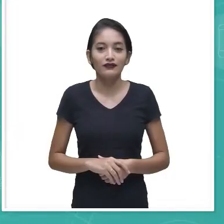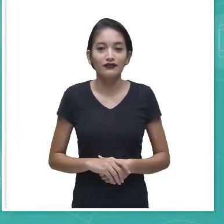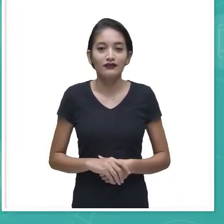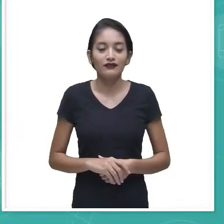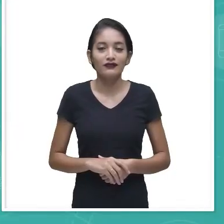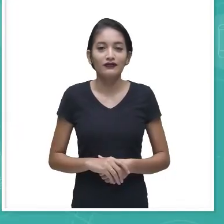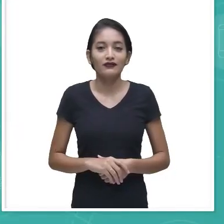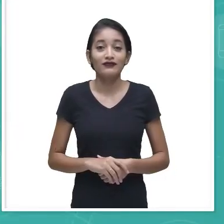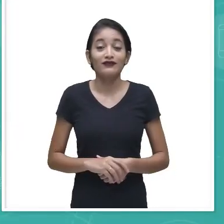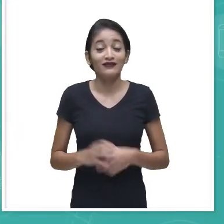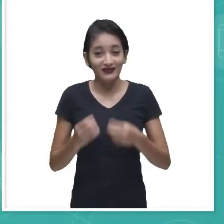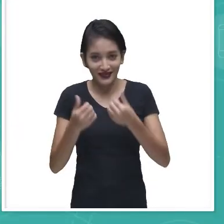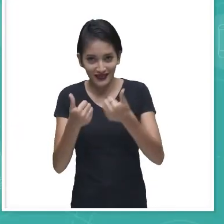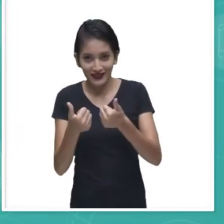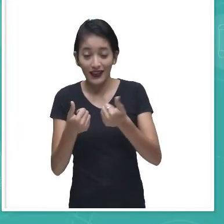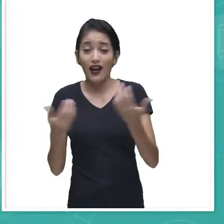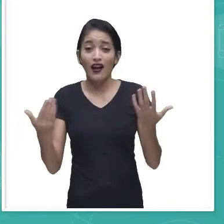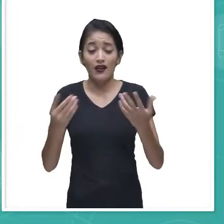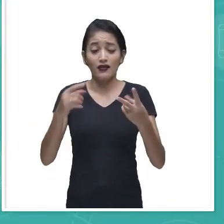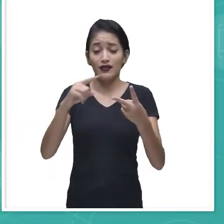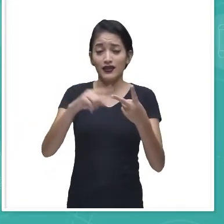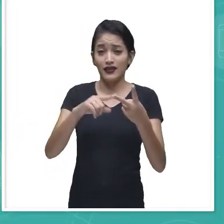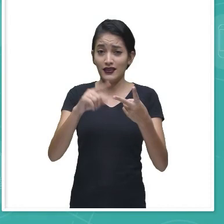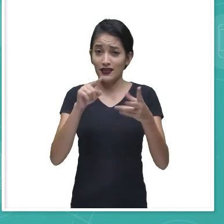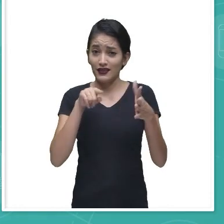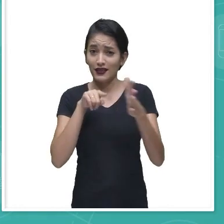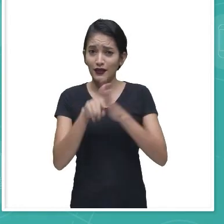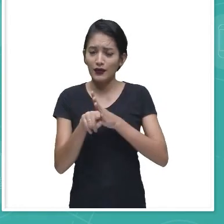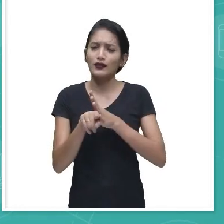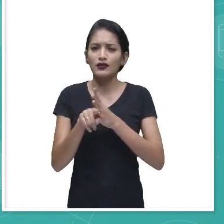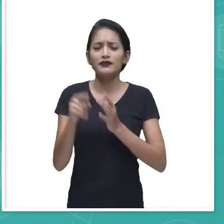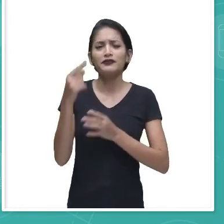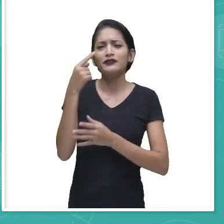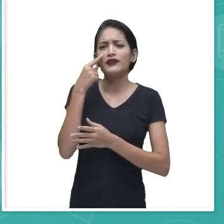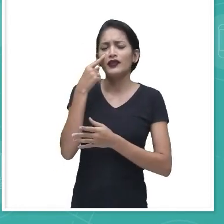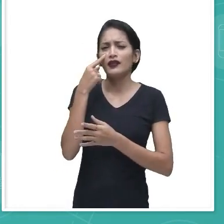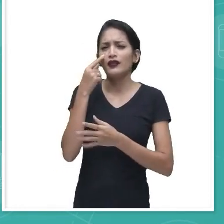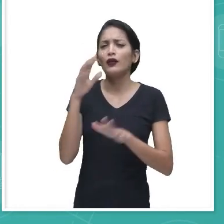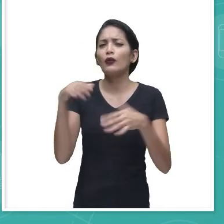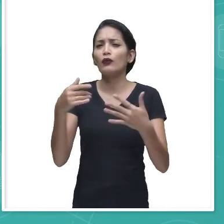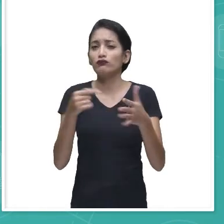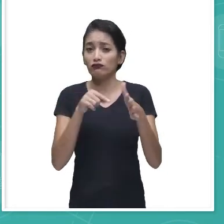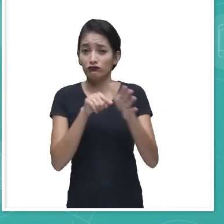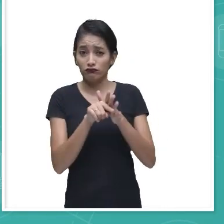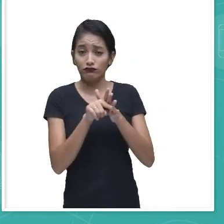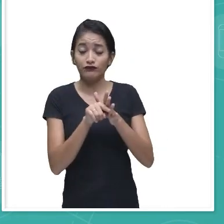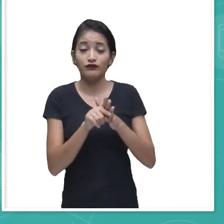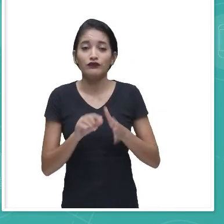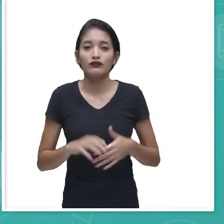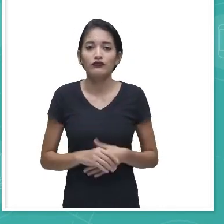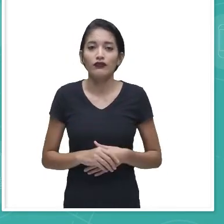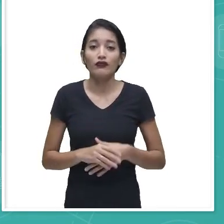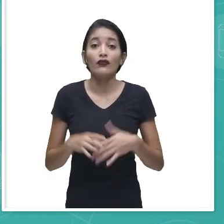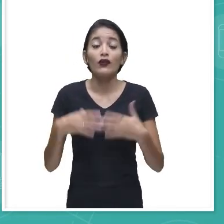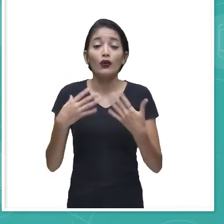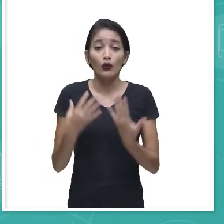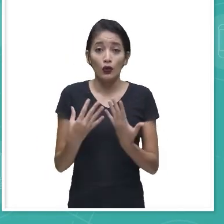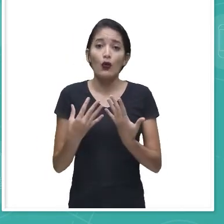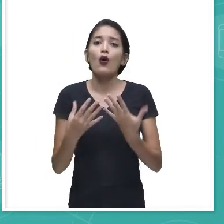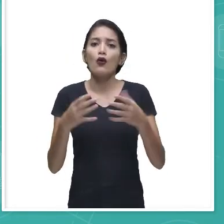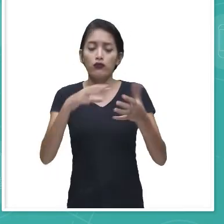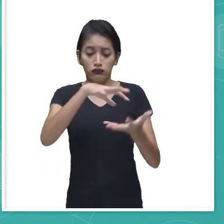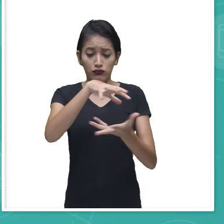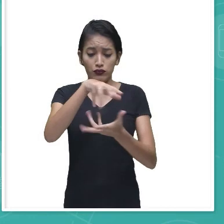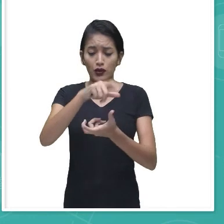Muito bem. Na nossa segunda questão, a gente vai ver a seguinte pergunta, né? Qual é a posição do nosso planeta